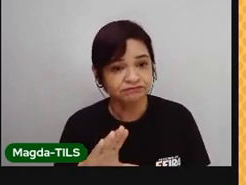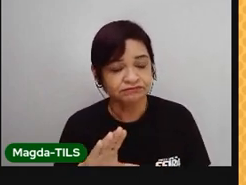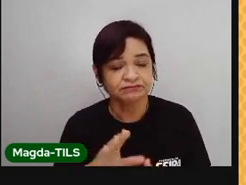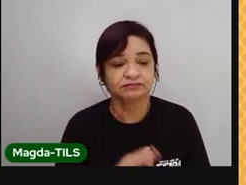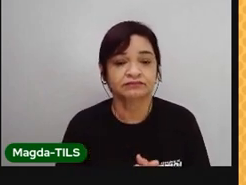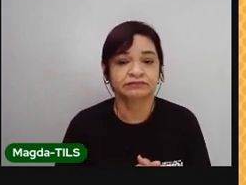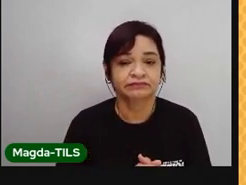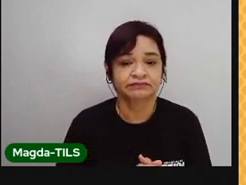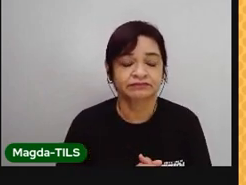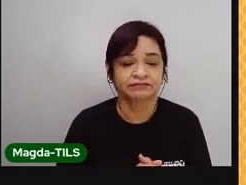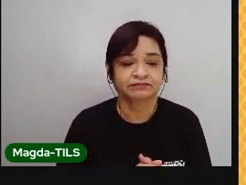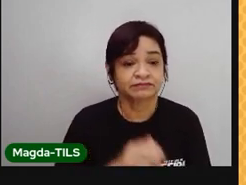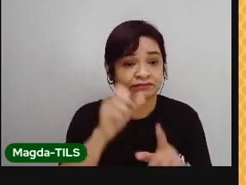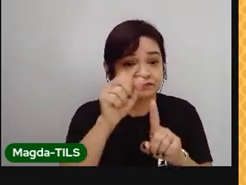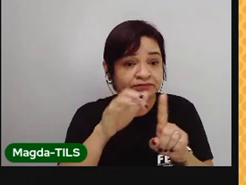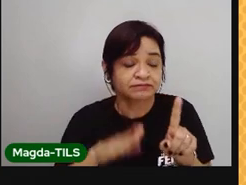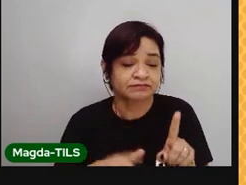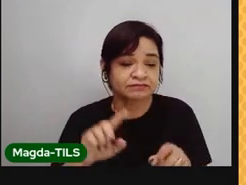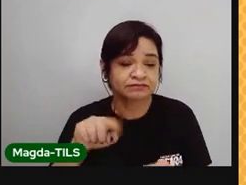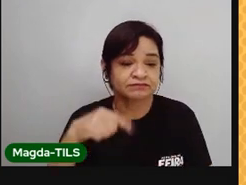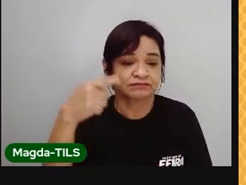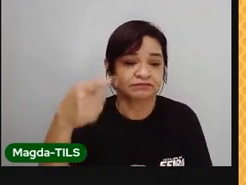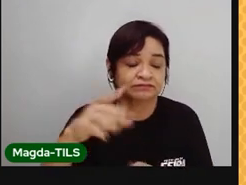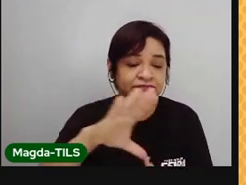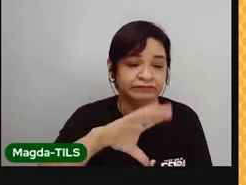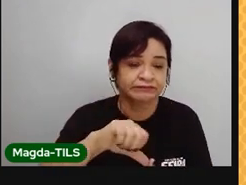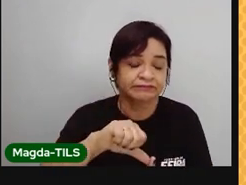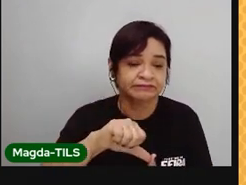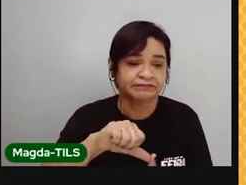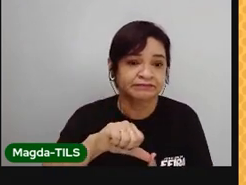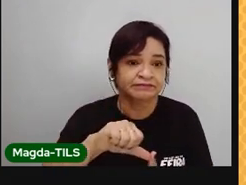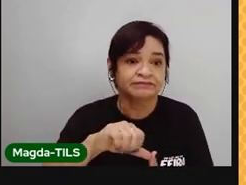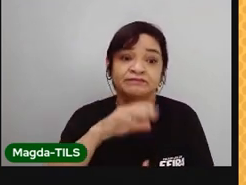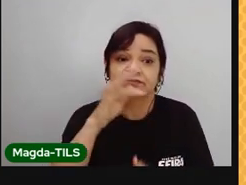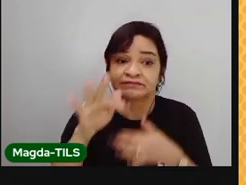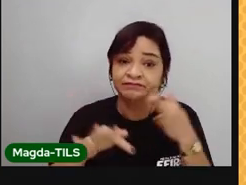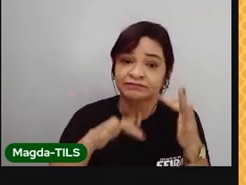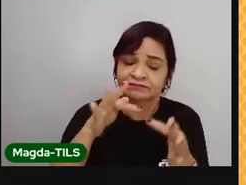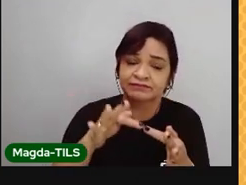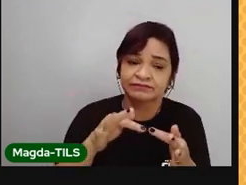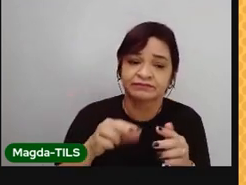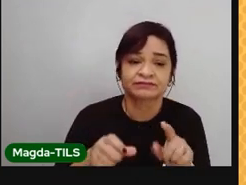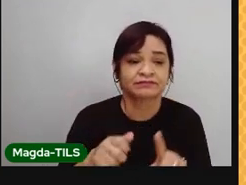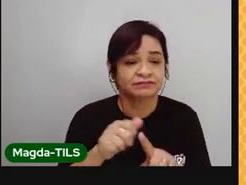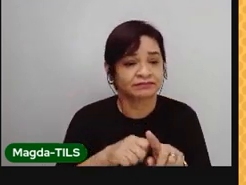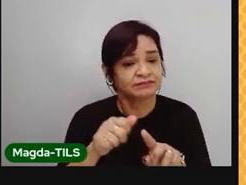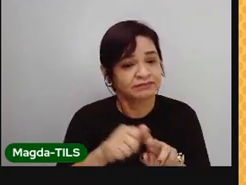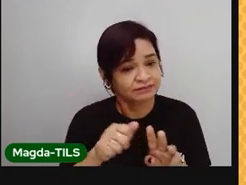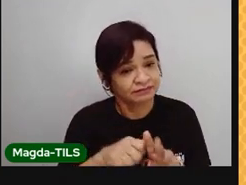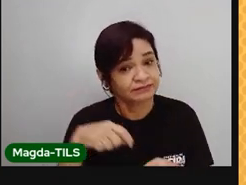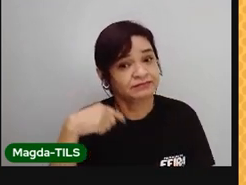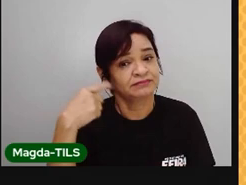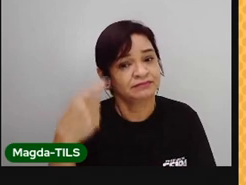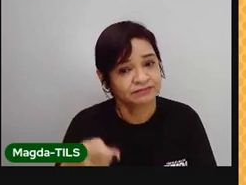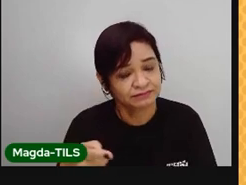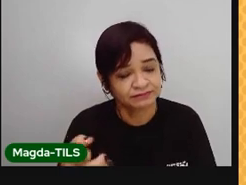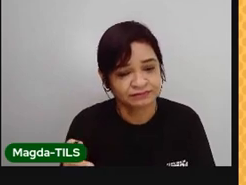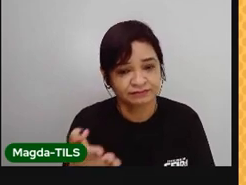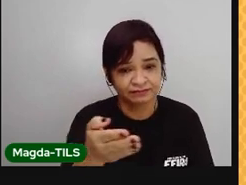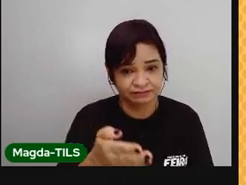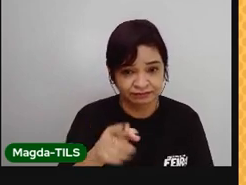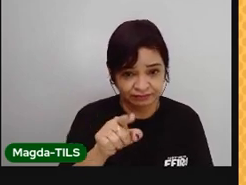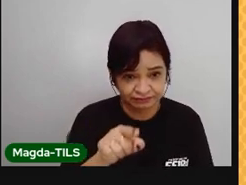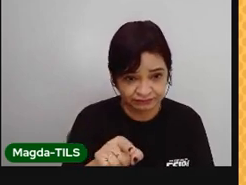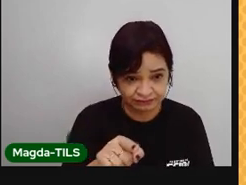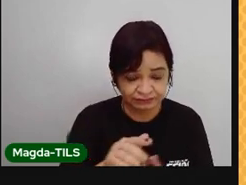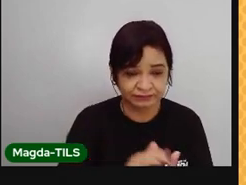o outono e no hemisfério norte a primavera. 3 meses depois, temos este outro posicionamento aqui. O